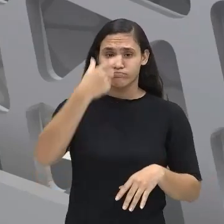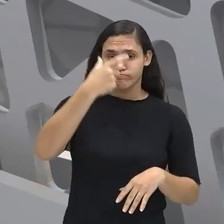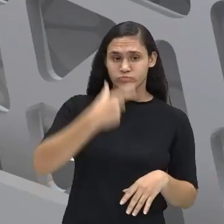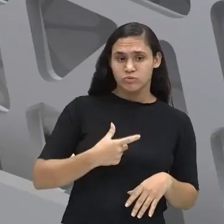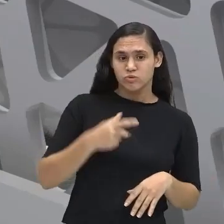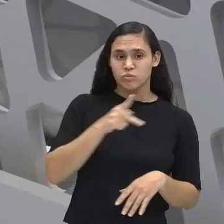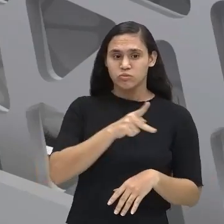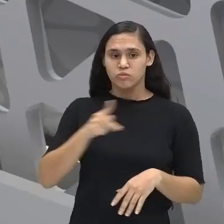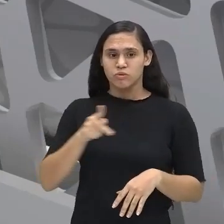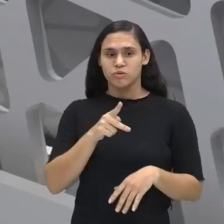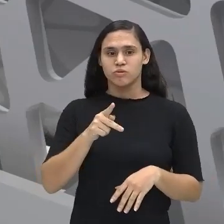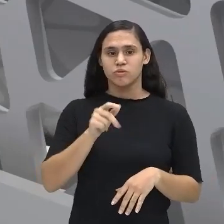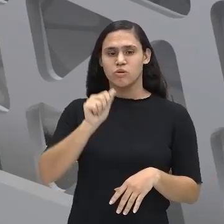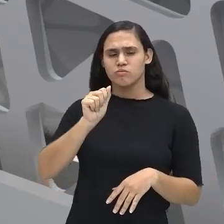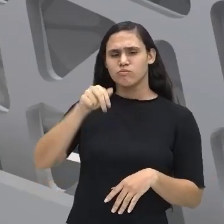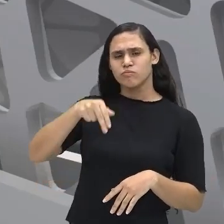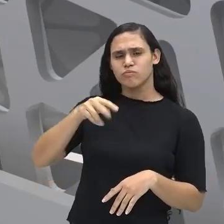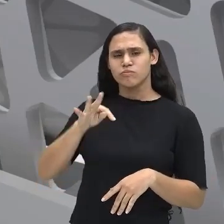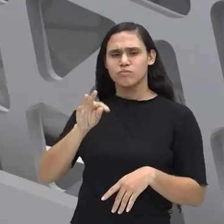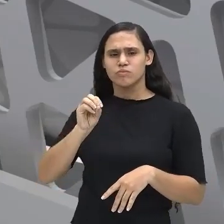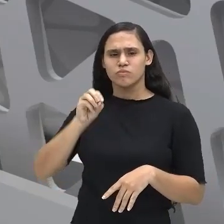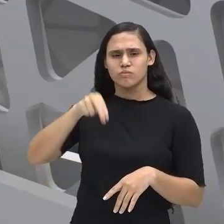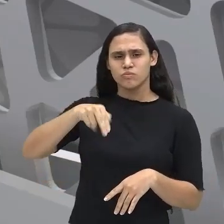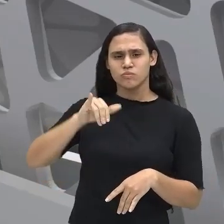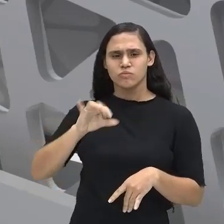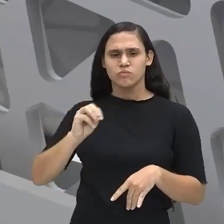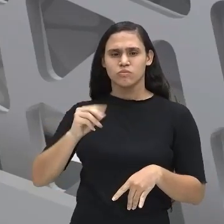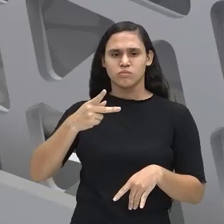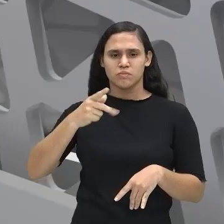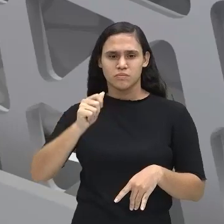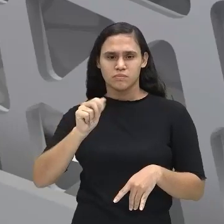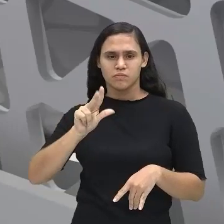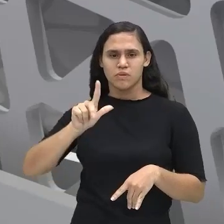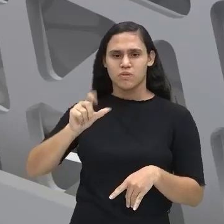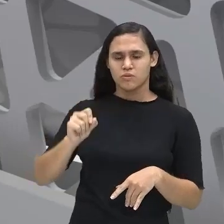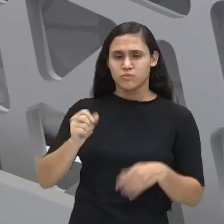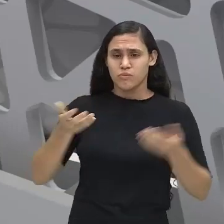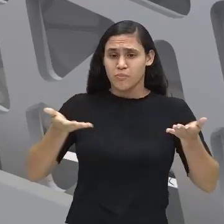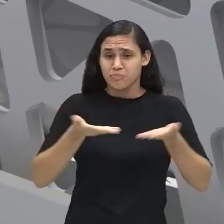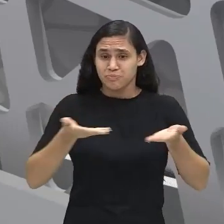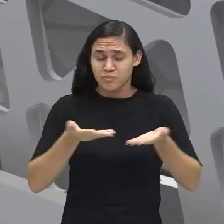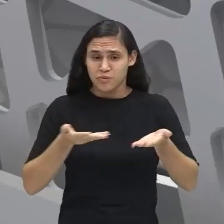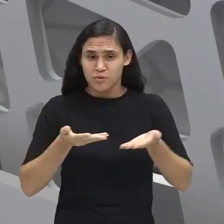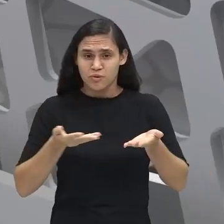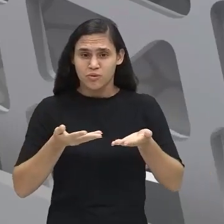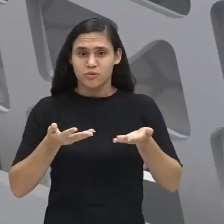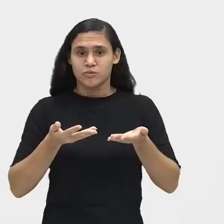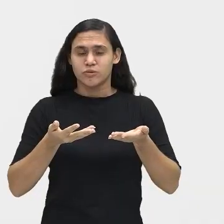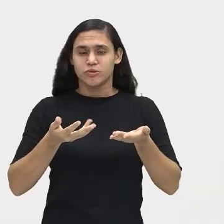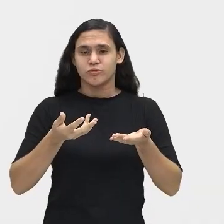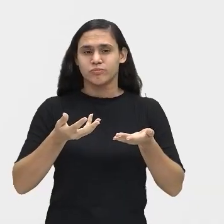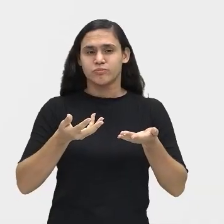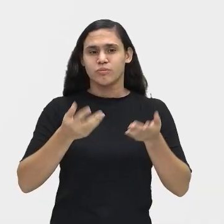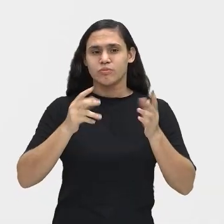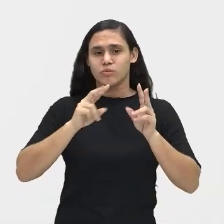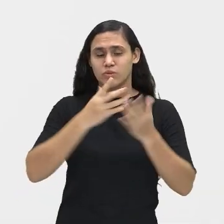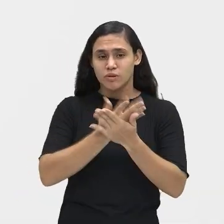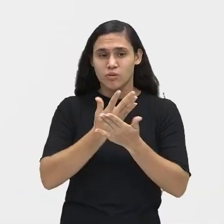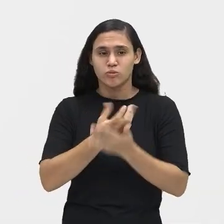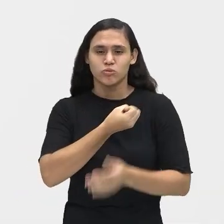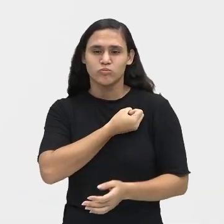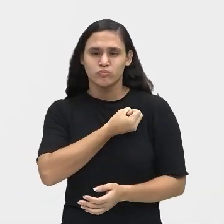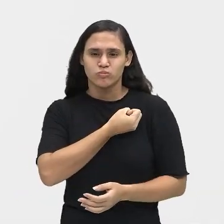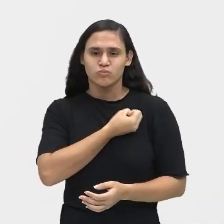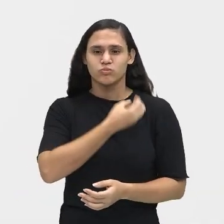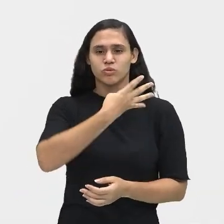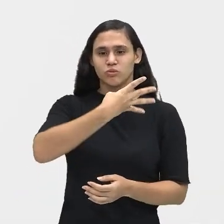professor Antônio Paulo e hoje, pessoal, é a nossa aula de número 40. Aula de